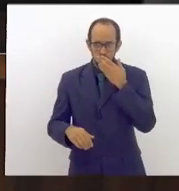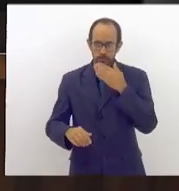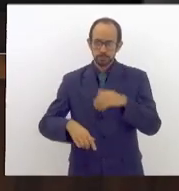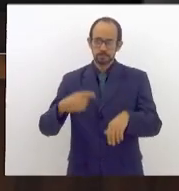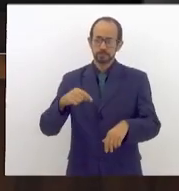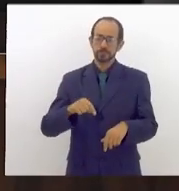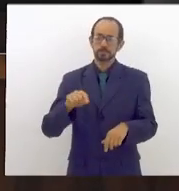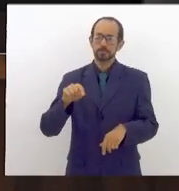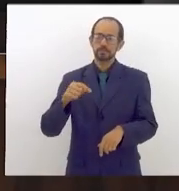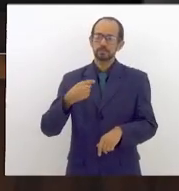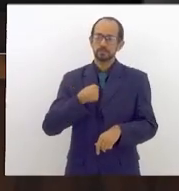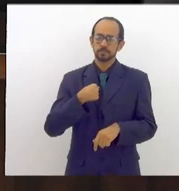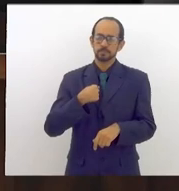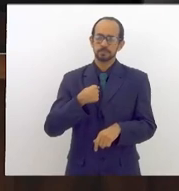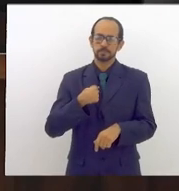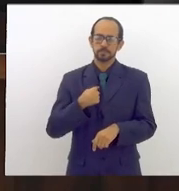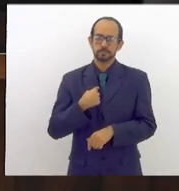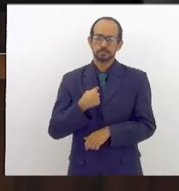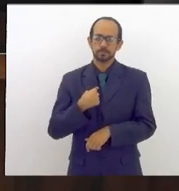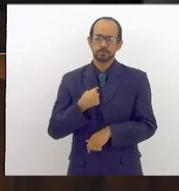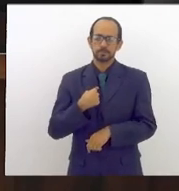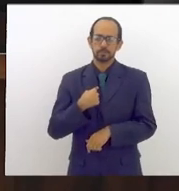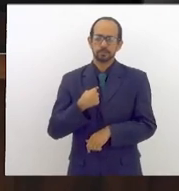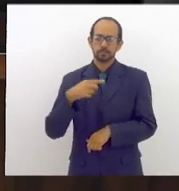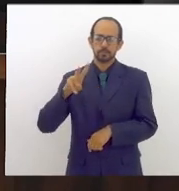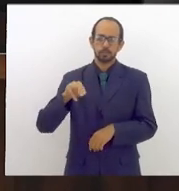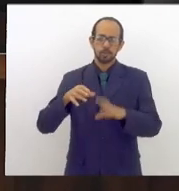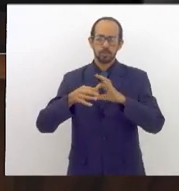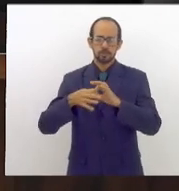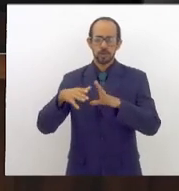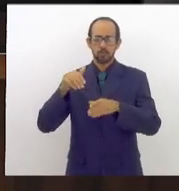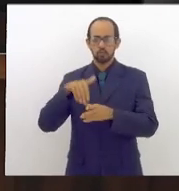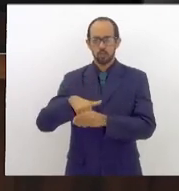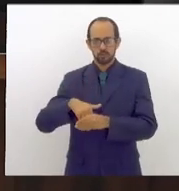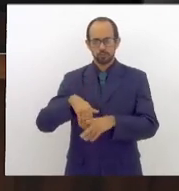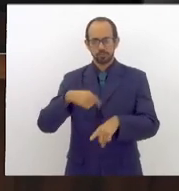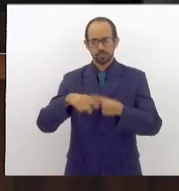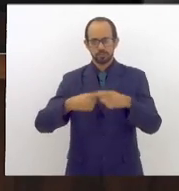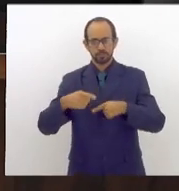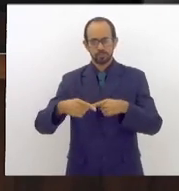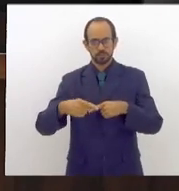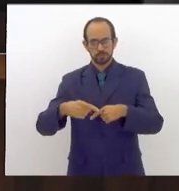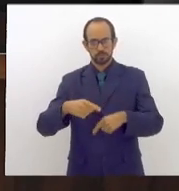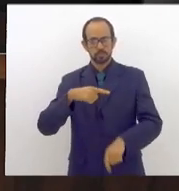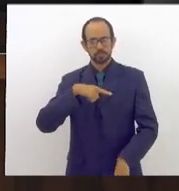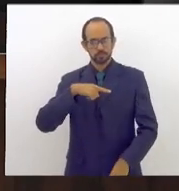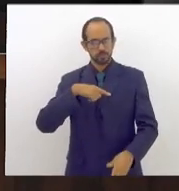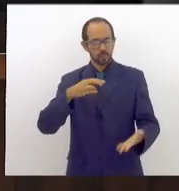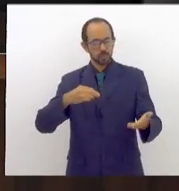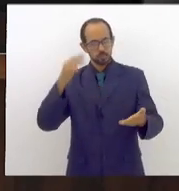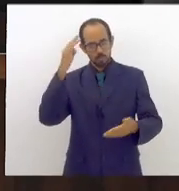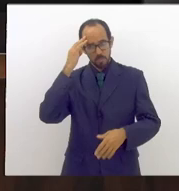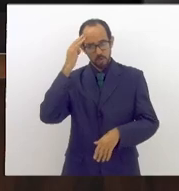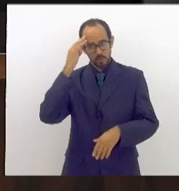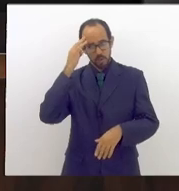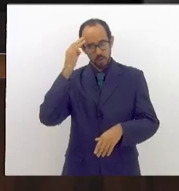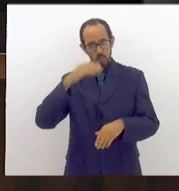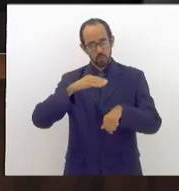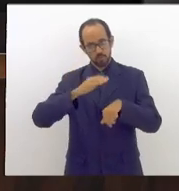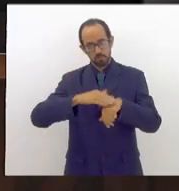publicar o voto depois que tiver é o memorial mais